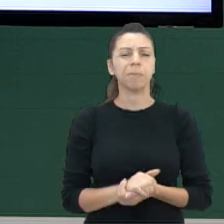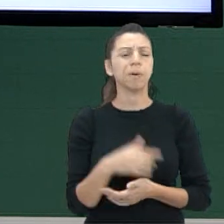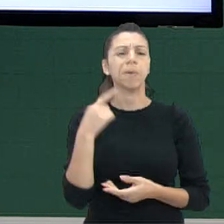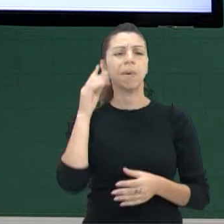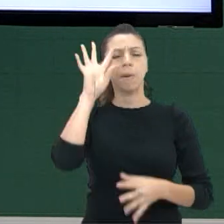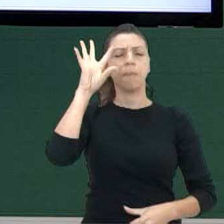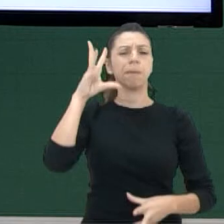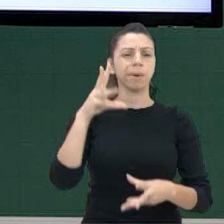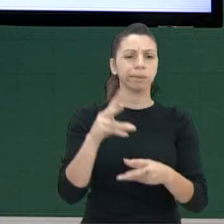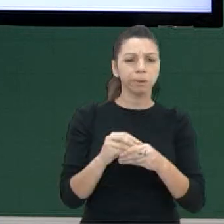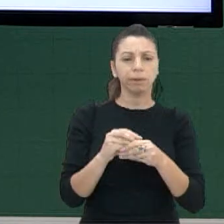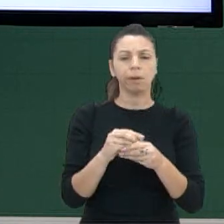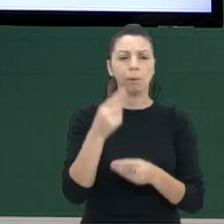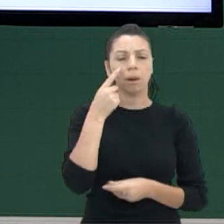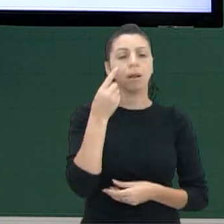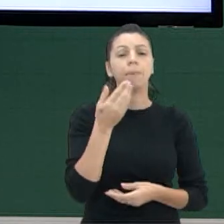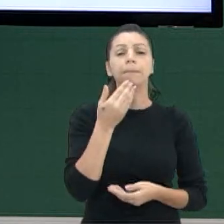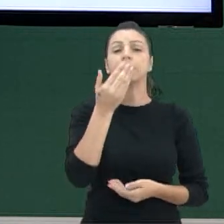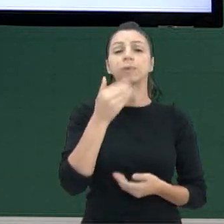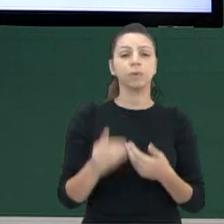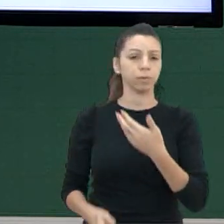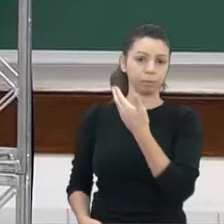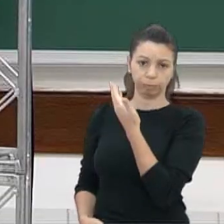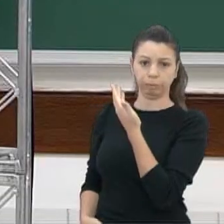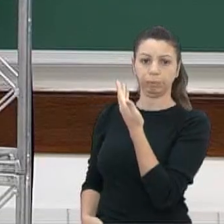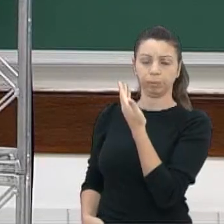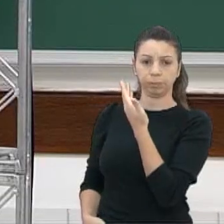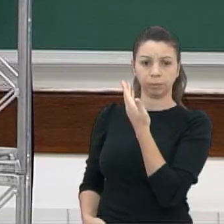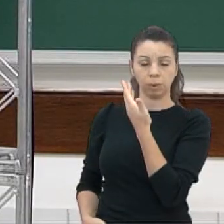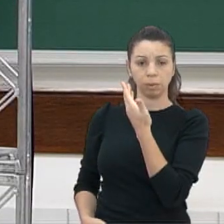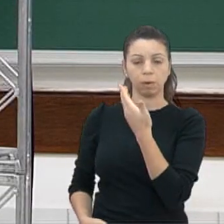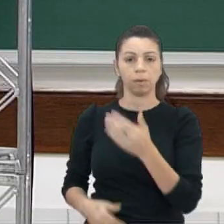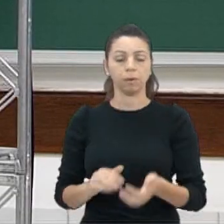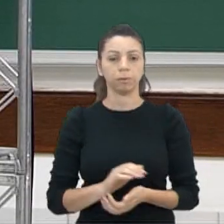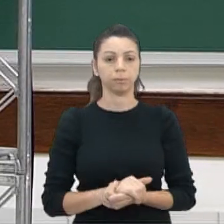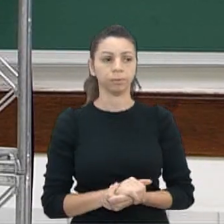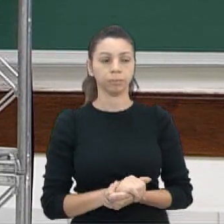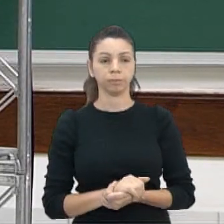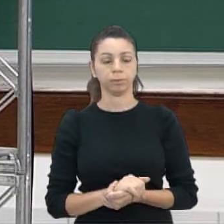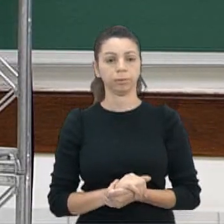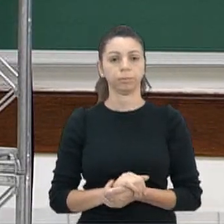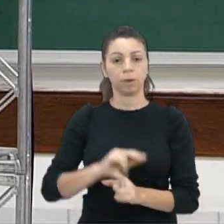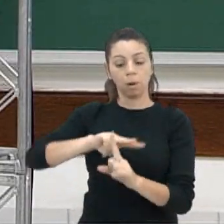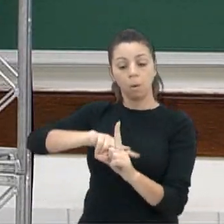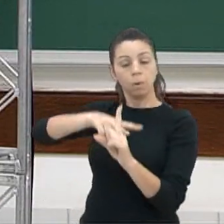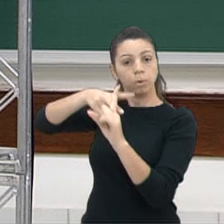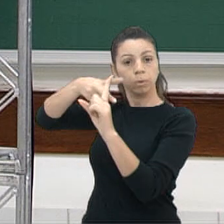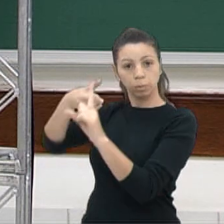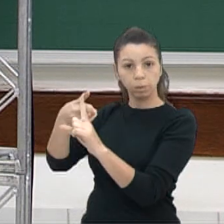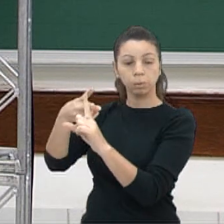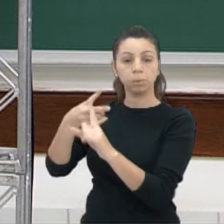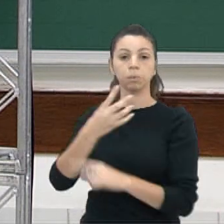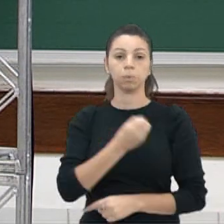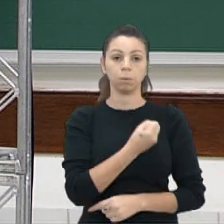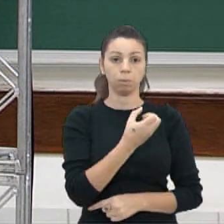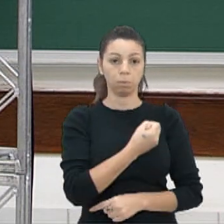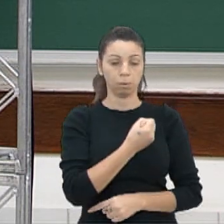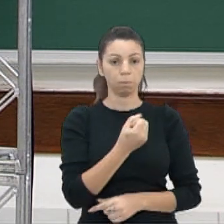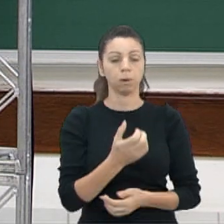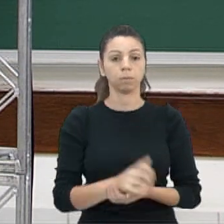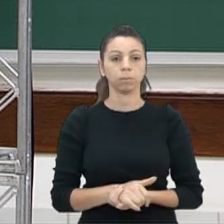interpretar o que ele está pedindo, o que ele pediu. Então, vamos fazer no quadro. O dobro de um número real, que eu não sei quem